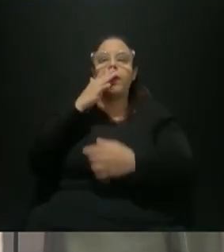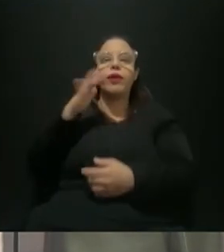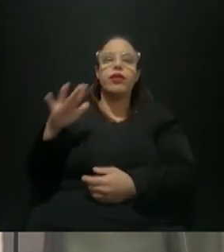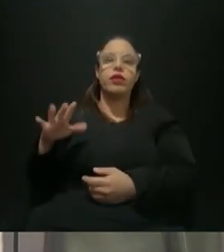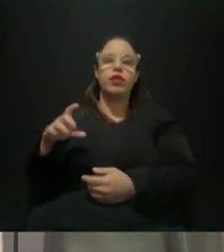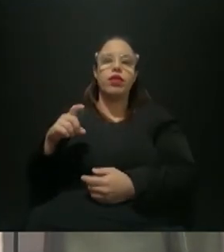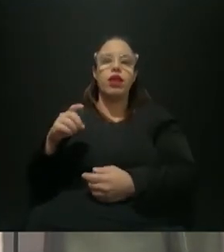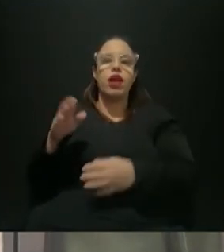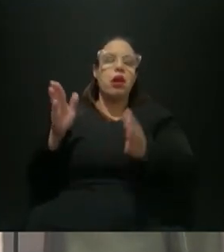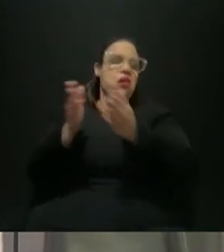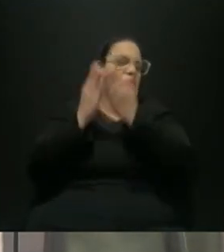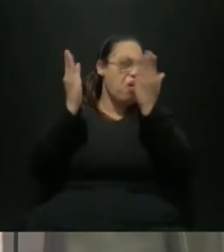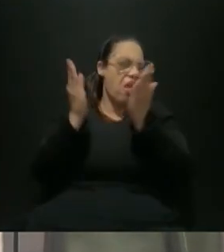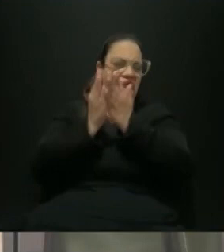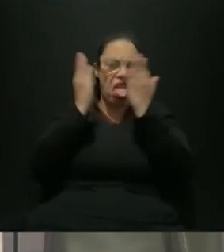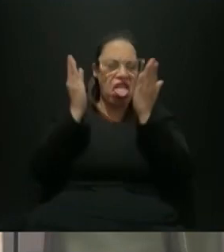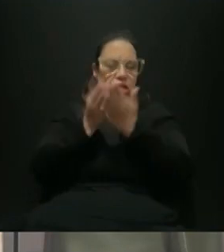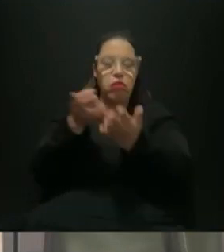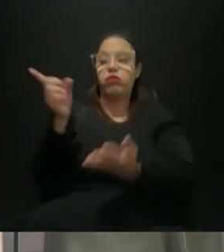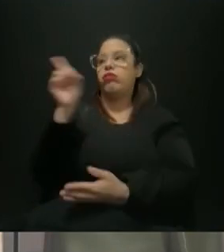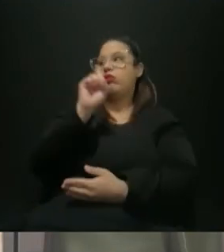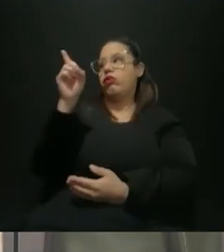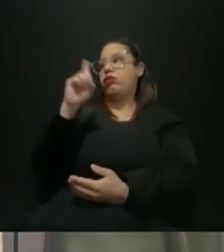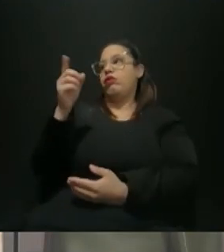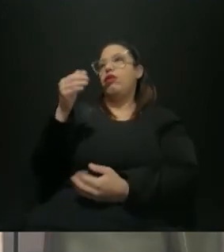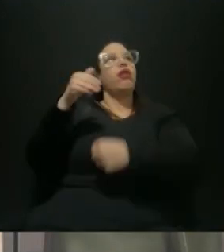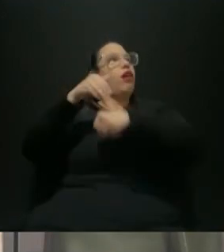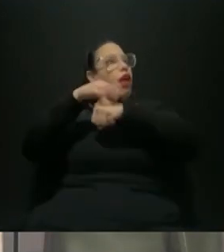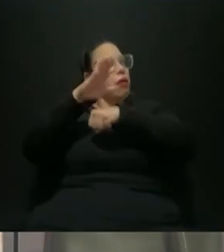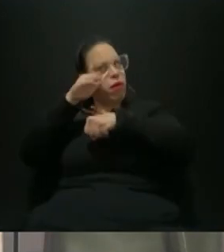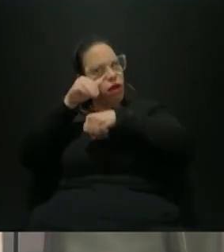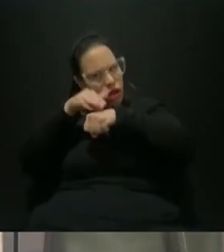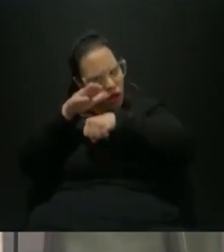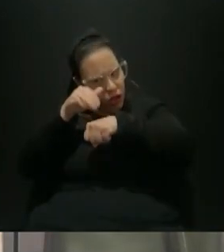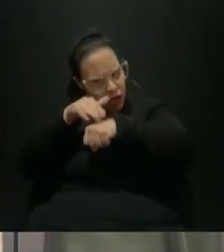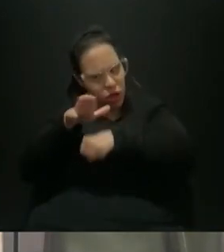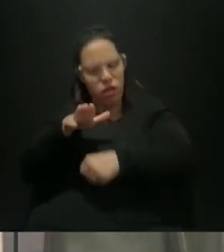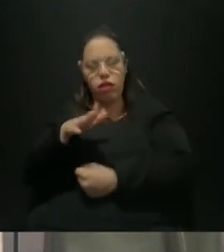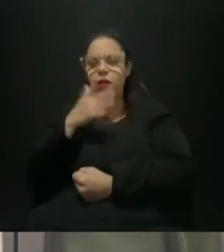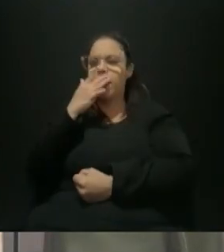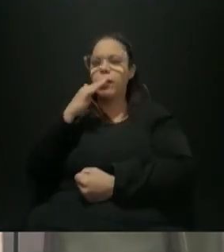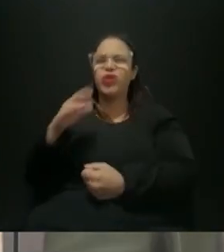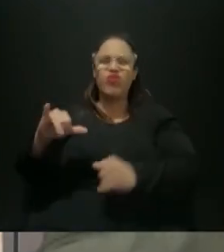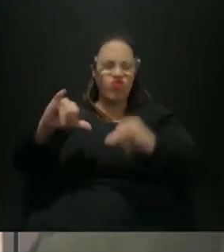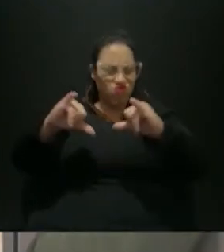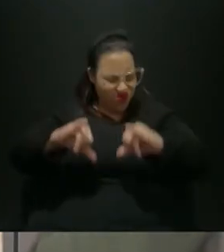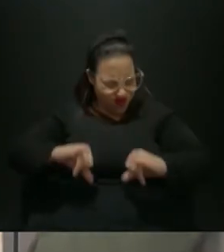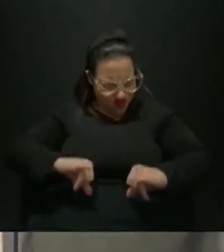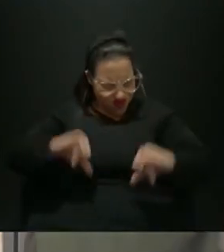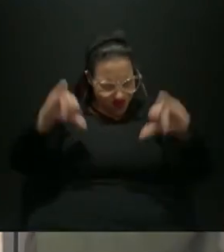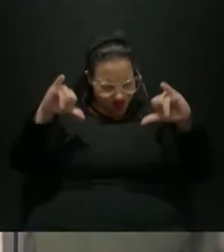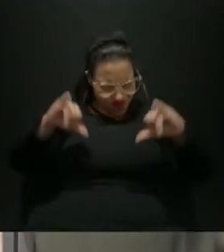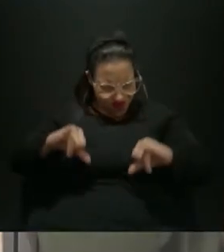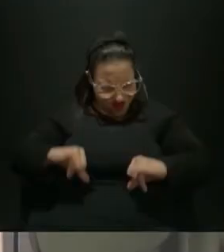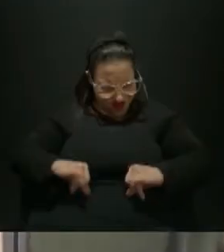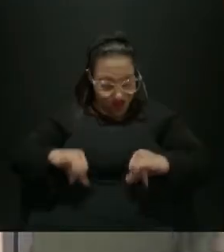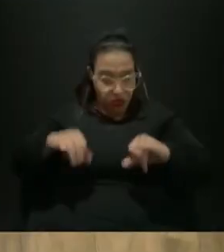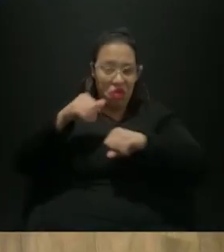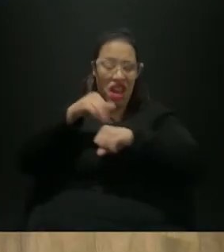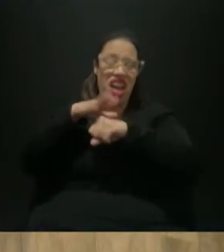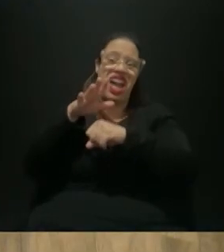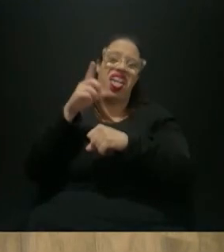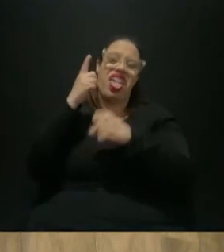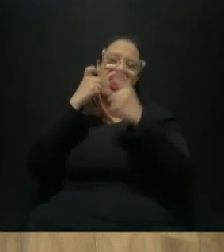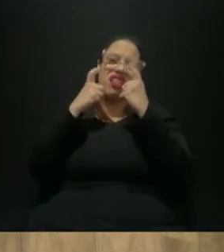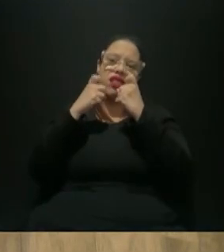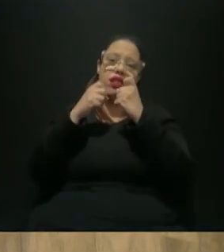Não, ele é muito mais que isso. Então, essas crianças estão sofrendo muito mais violação do que a gente consegue imaginar. E é importante